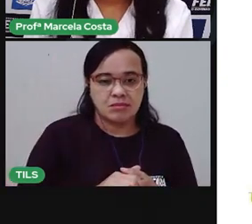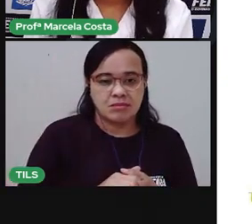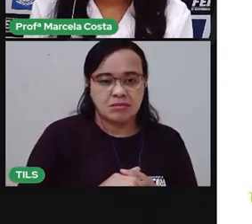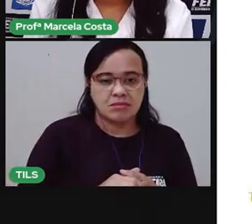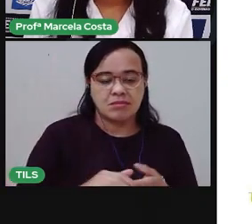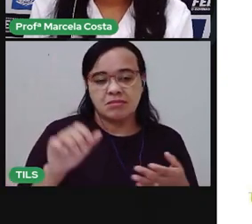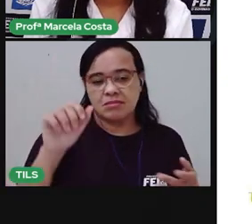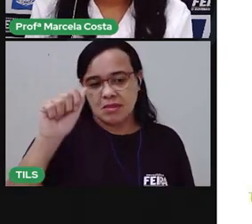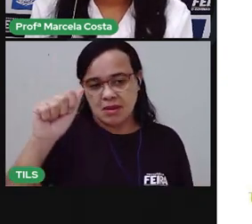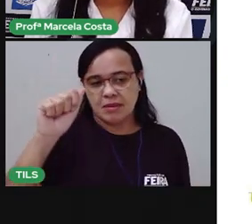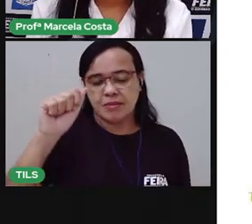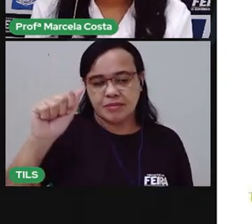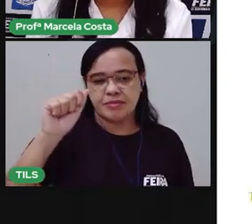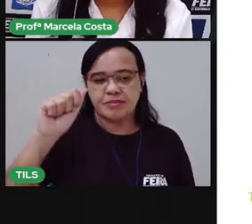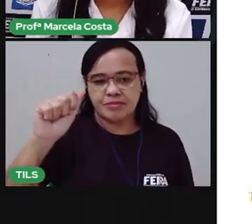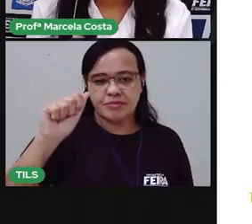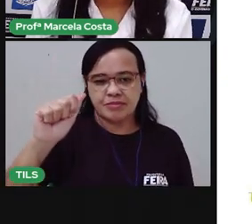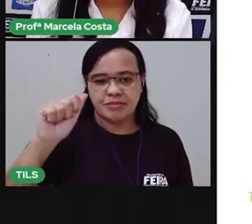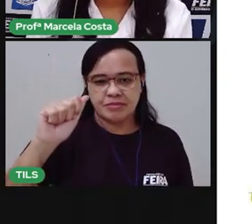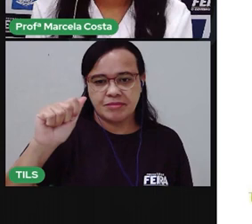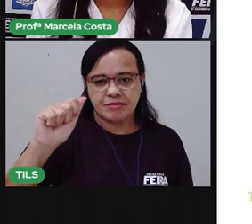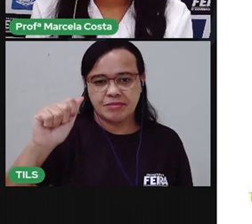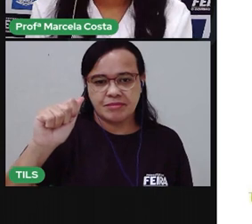a letra a